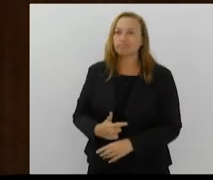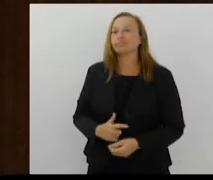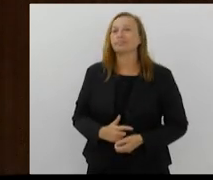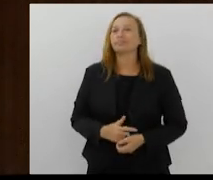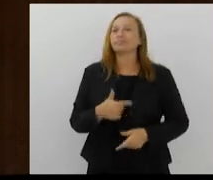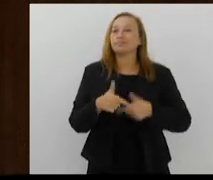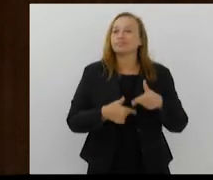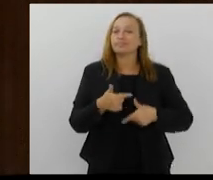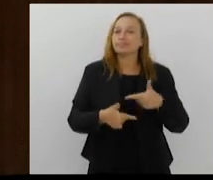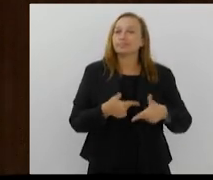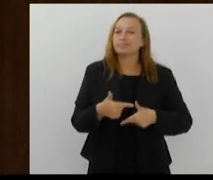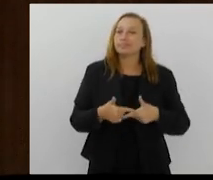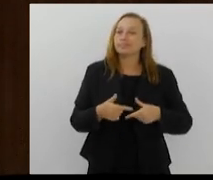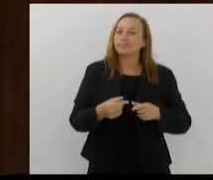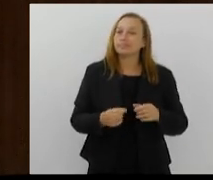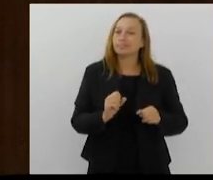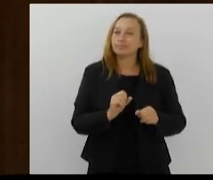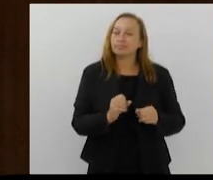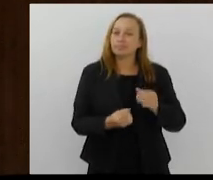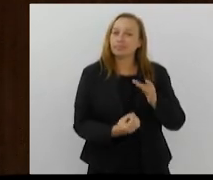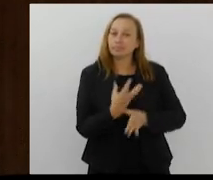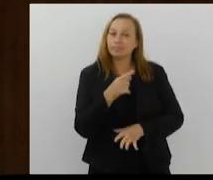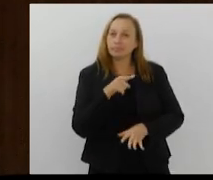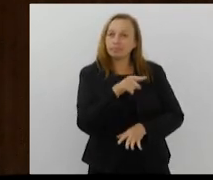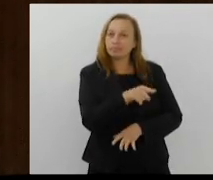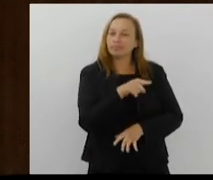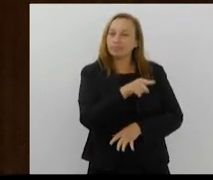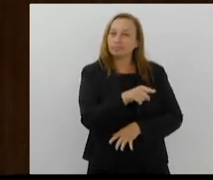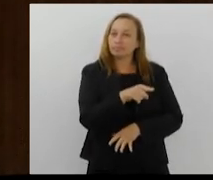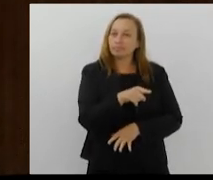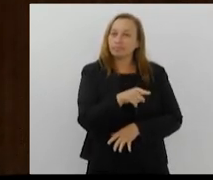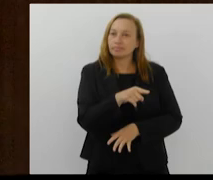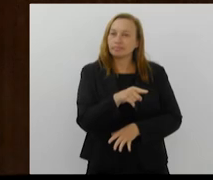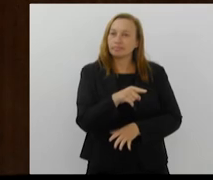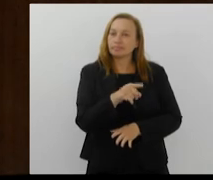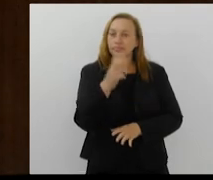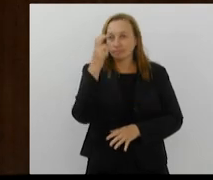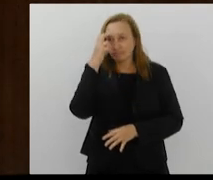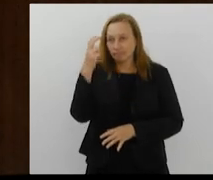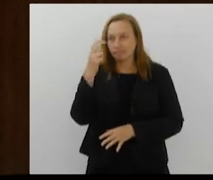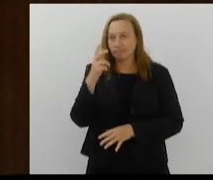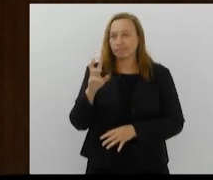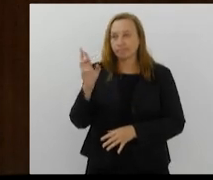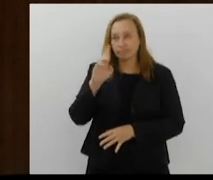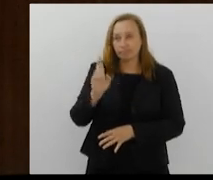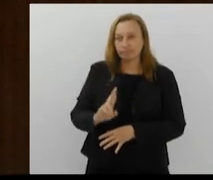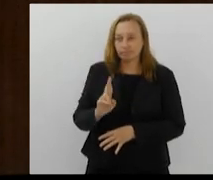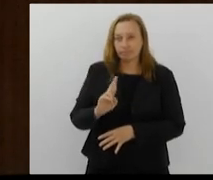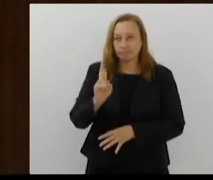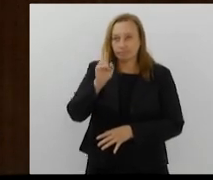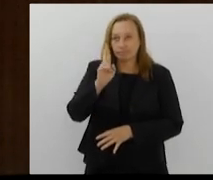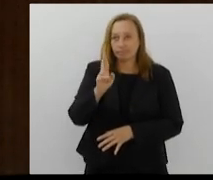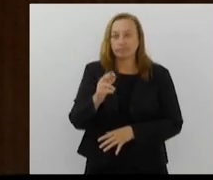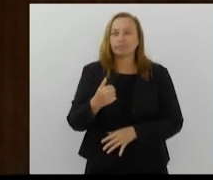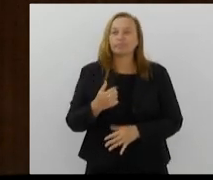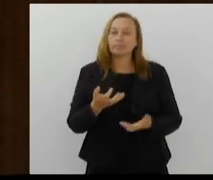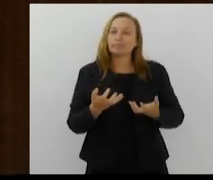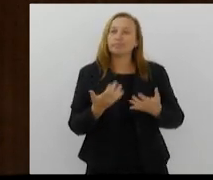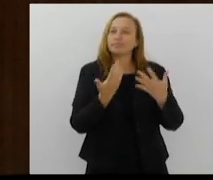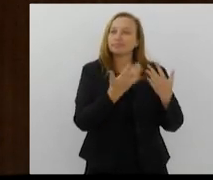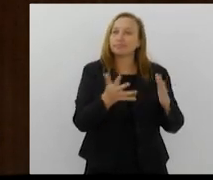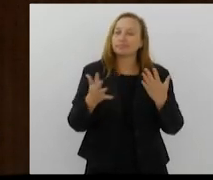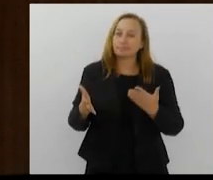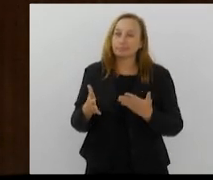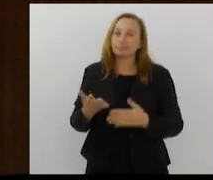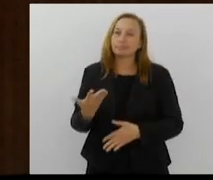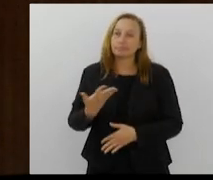do trabalho realizado lá. É um bastião da literatura e da cultura, não só em Resende, mas no Sul Fluminense. Então eu também queria parabenizar